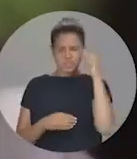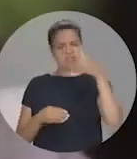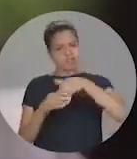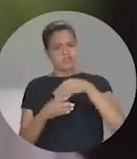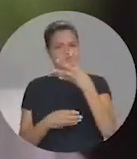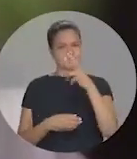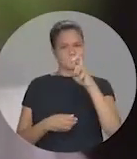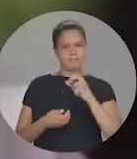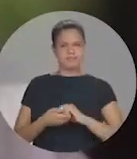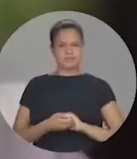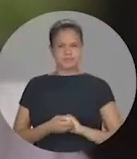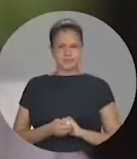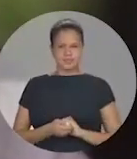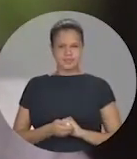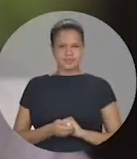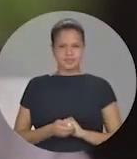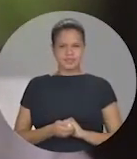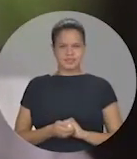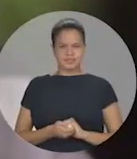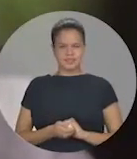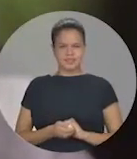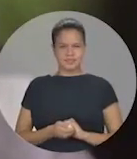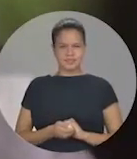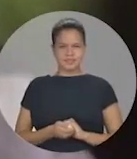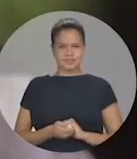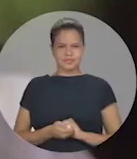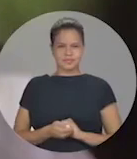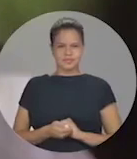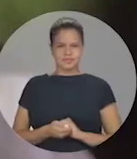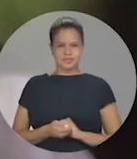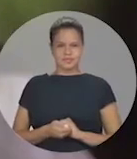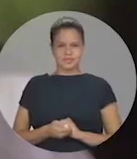vote 45. Eu tô com Sheridan, com 45, Boa Vista segue em frente.